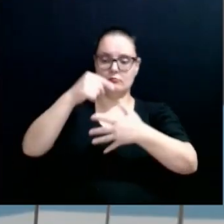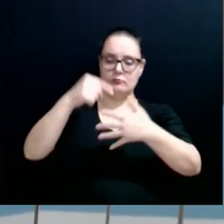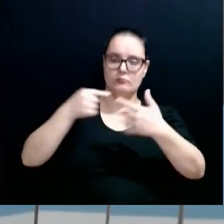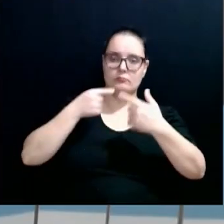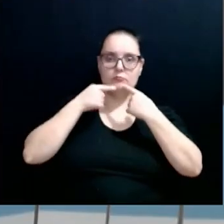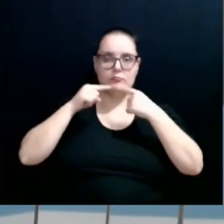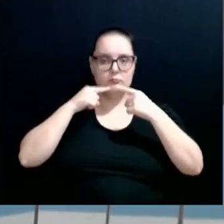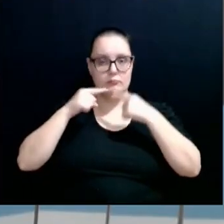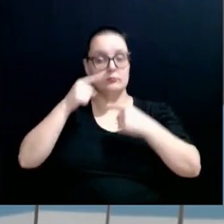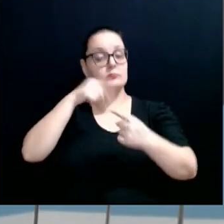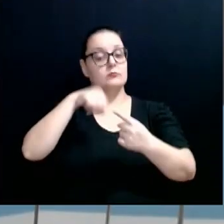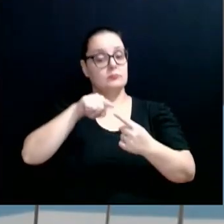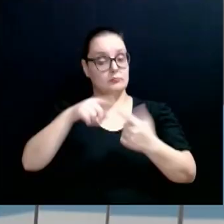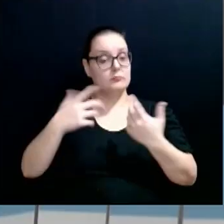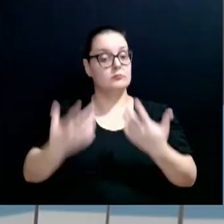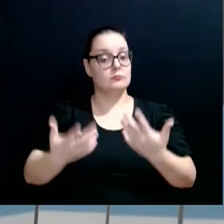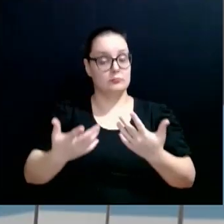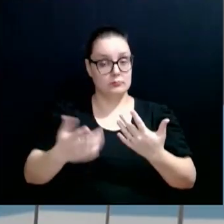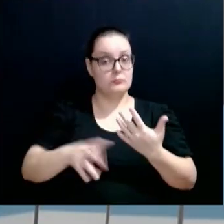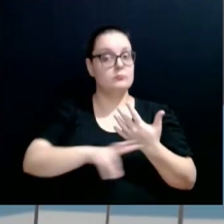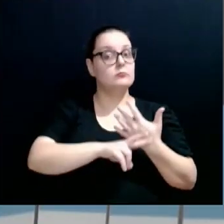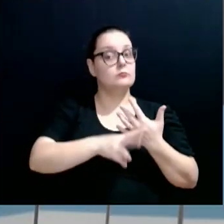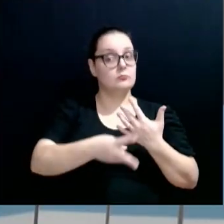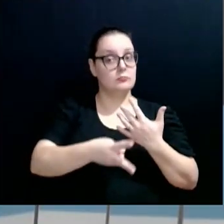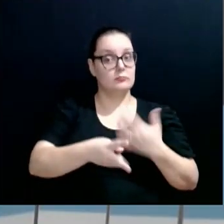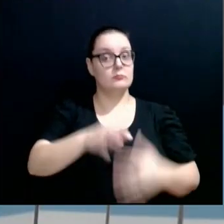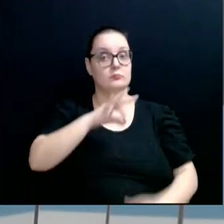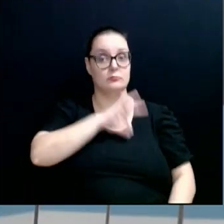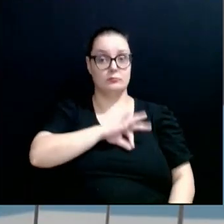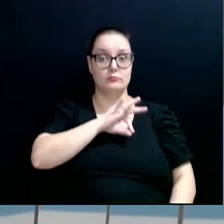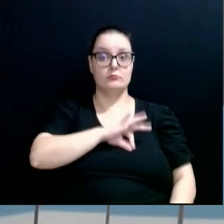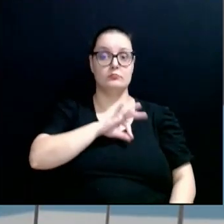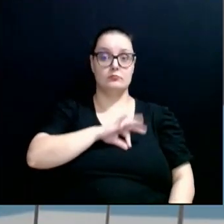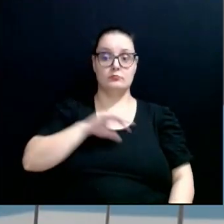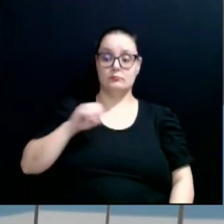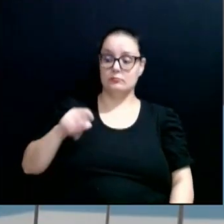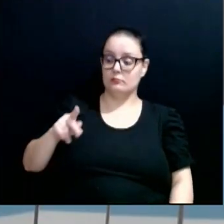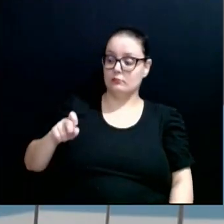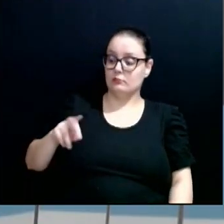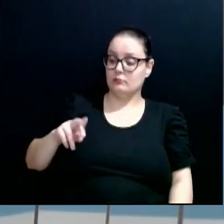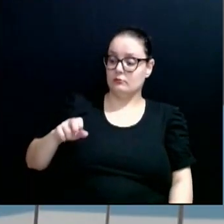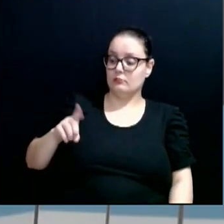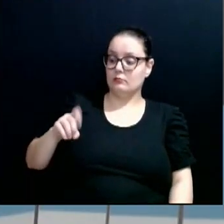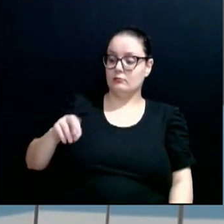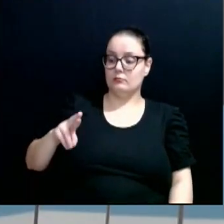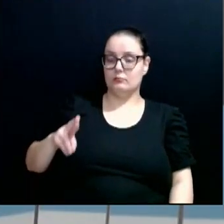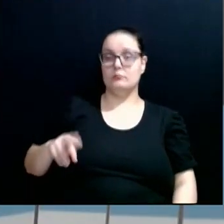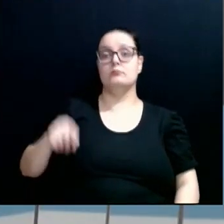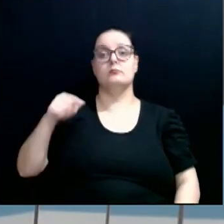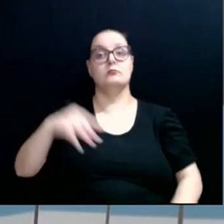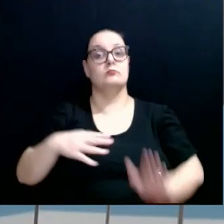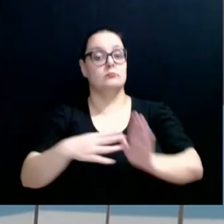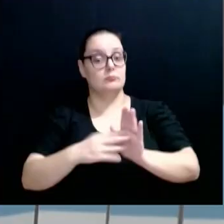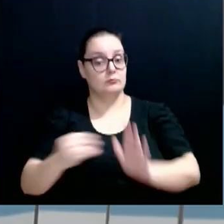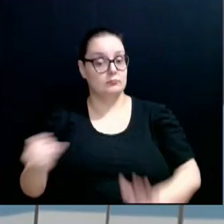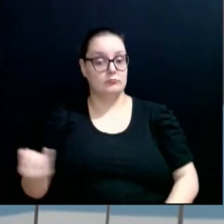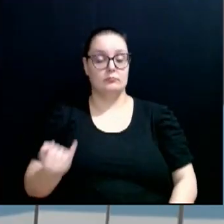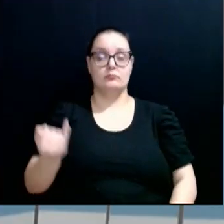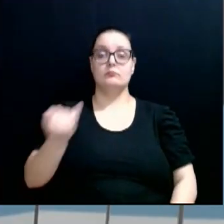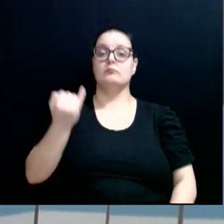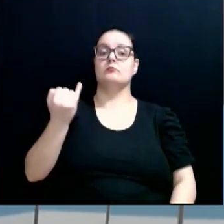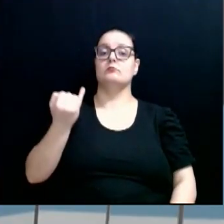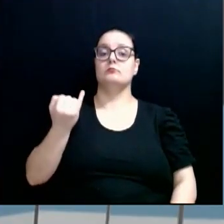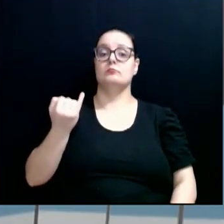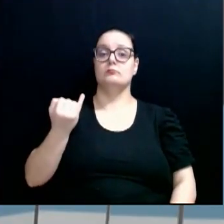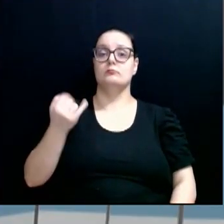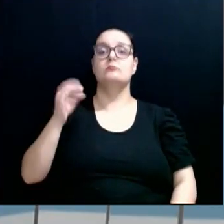vai interferir na remuneração dos operadores. Então, isso é um modelo muito interessante, né? Que realmente a pessoa vai